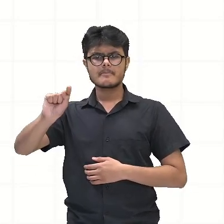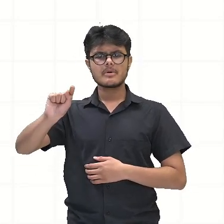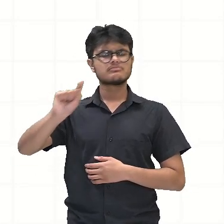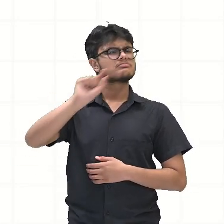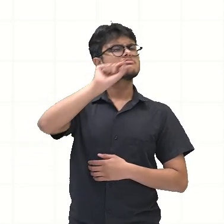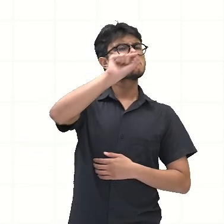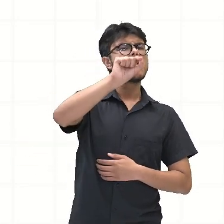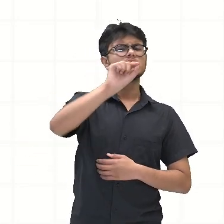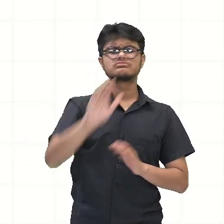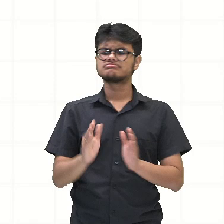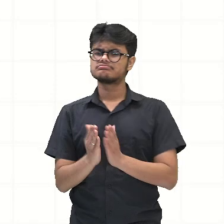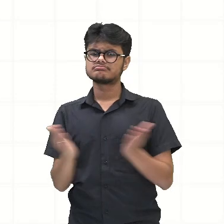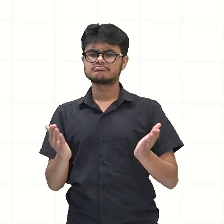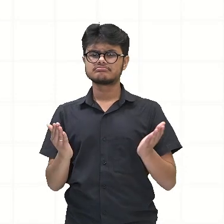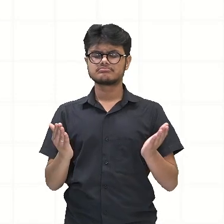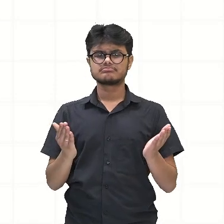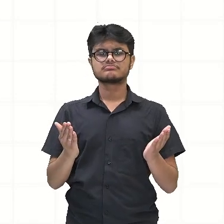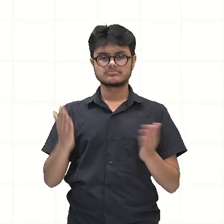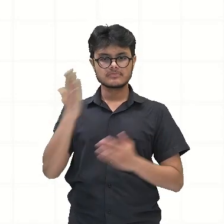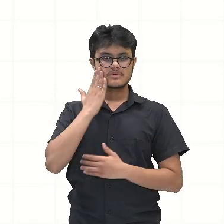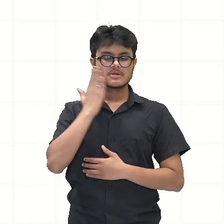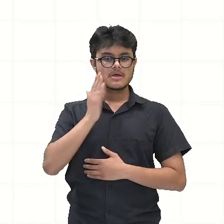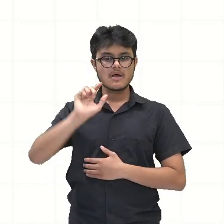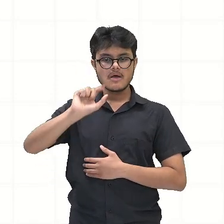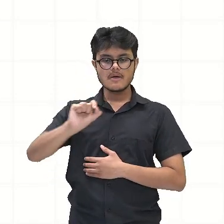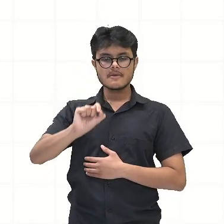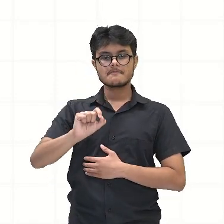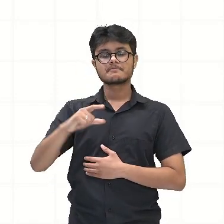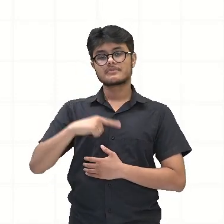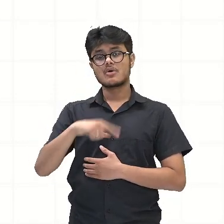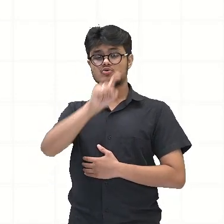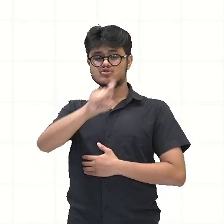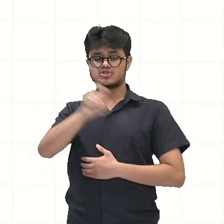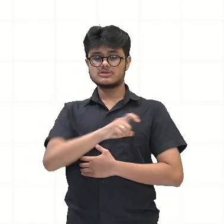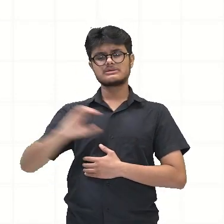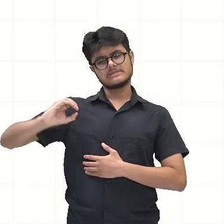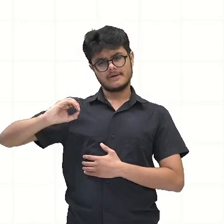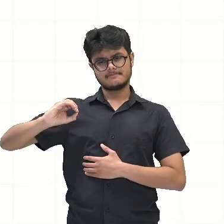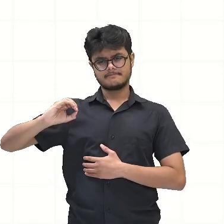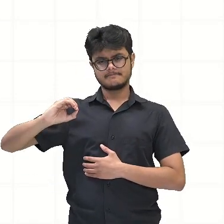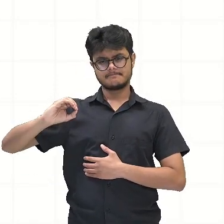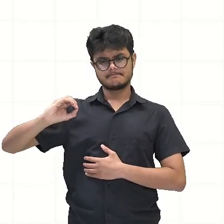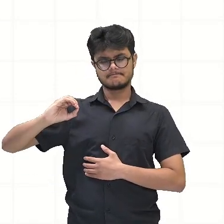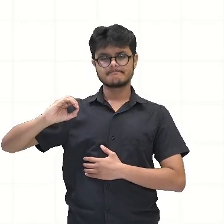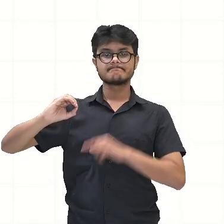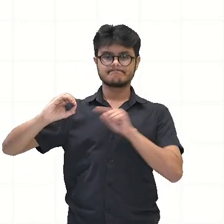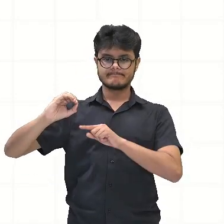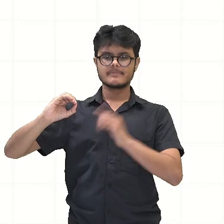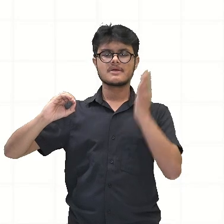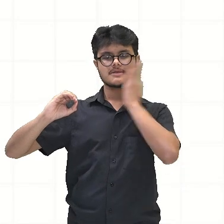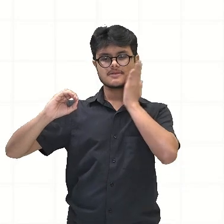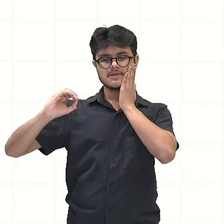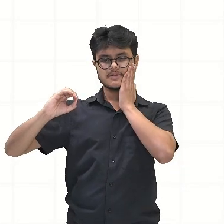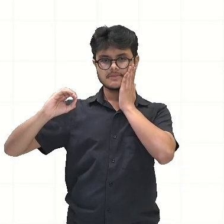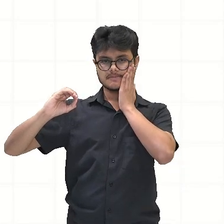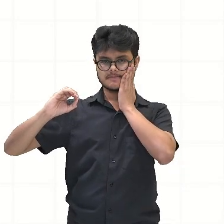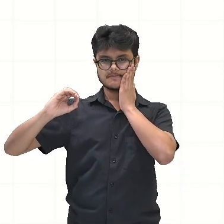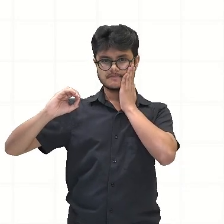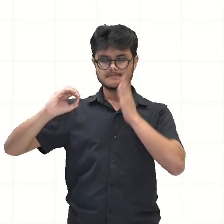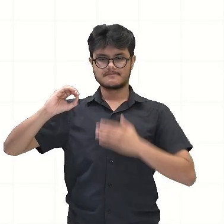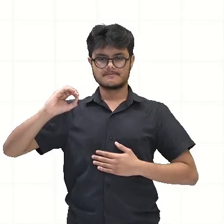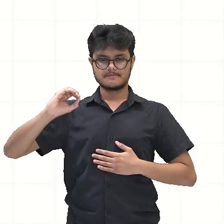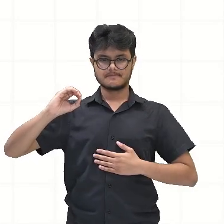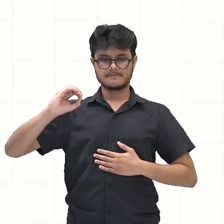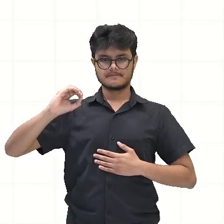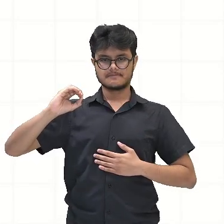Para fazer isso, o que é que eu faço? Eu faço x igual a zero. Então, para determinar o ponto onde vai cortar o eixo y,